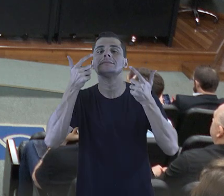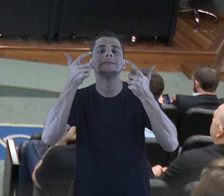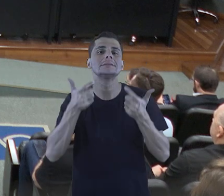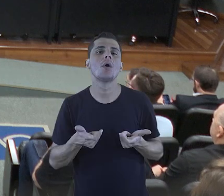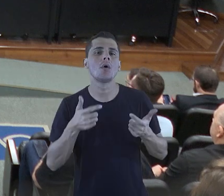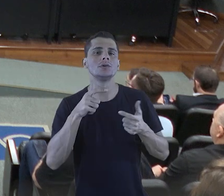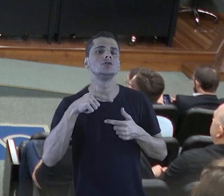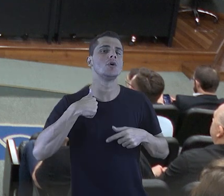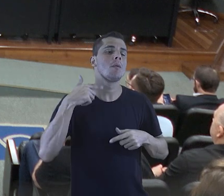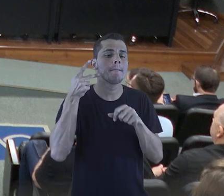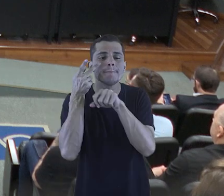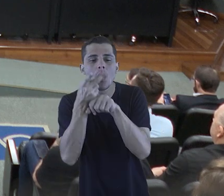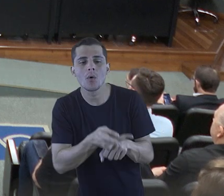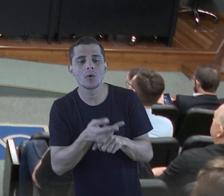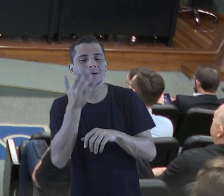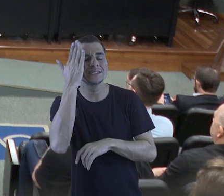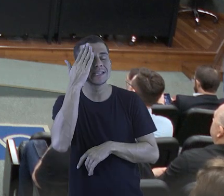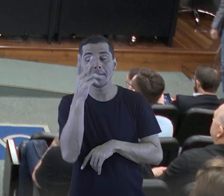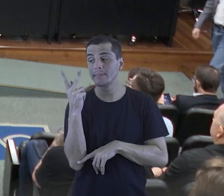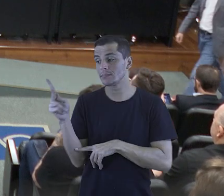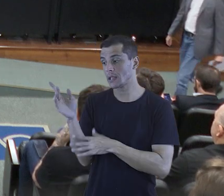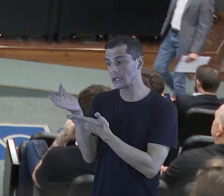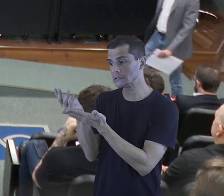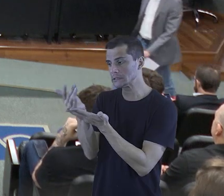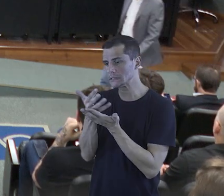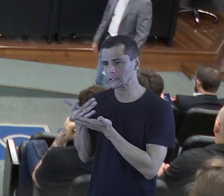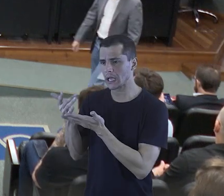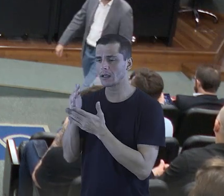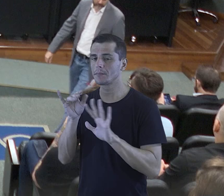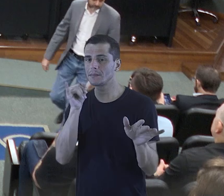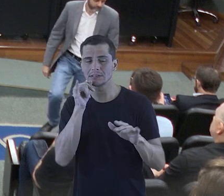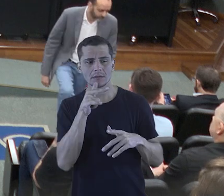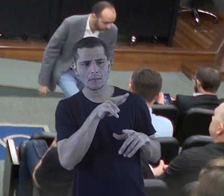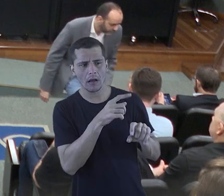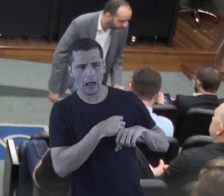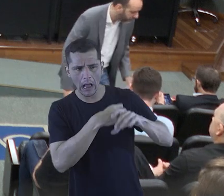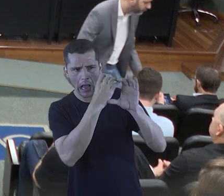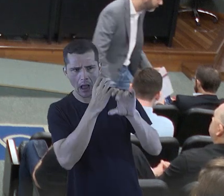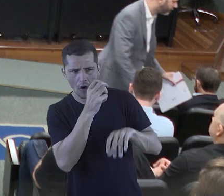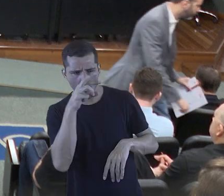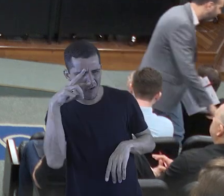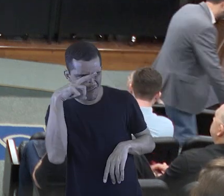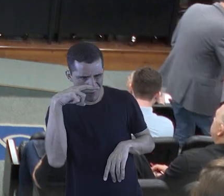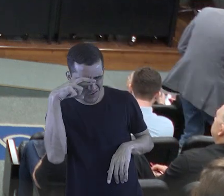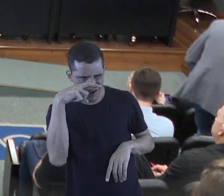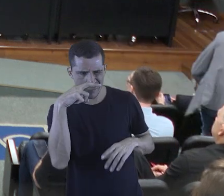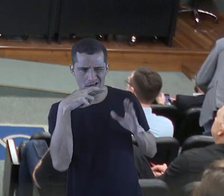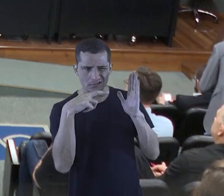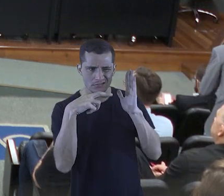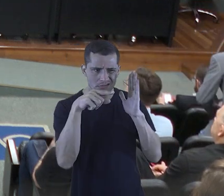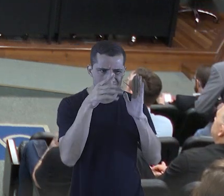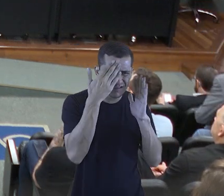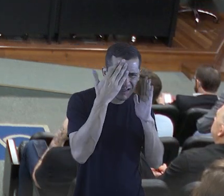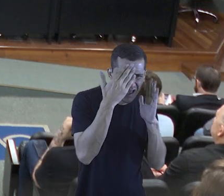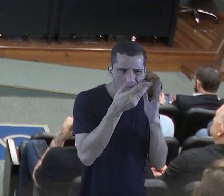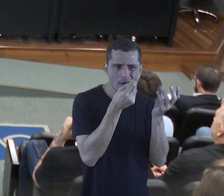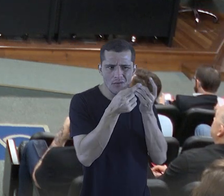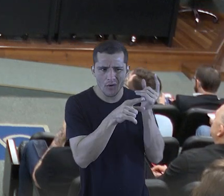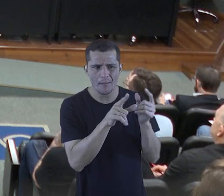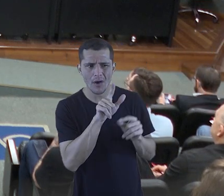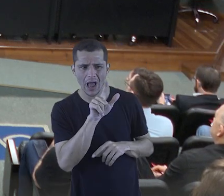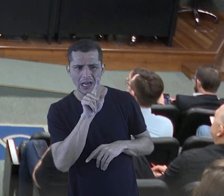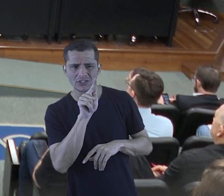ouvidor provavelmente nunca ouviu falar de LGPD. Ou a equipe da ouvidoria nem necessariamente ouviram. Então, o que a lei pensou?